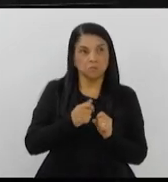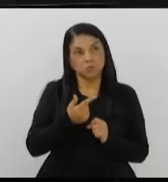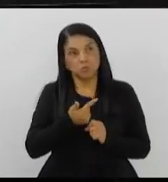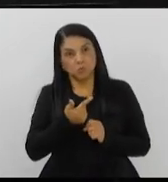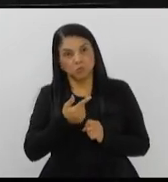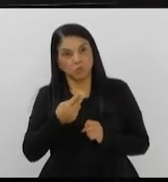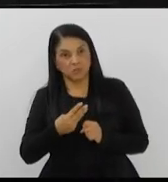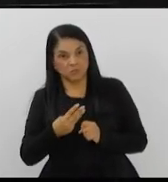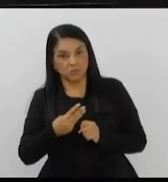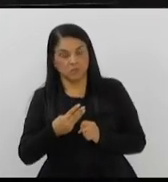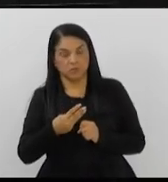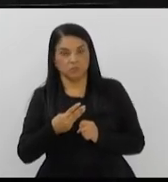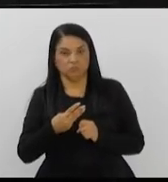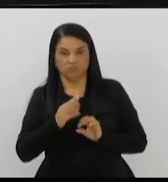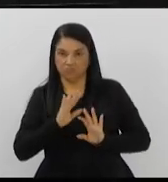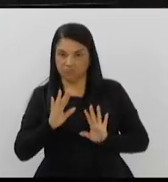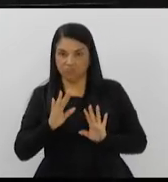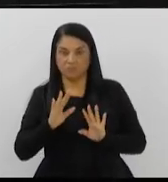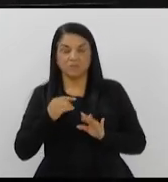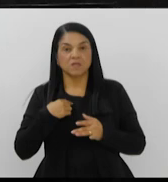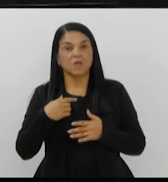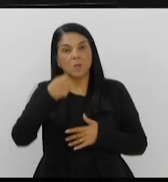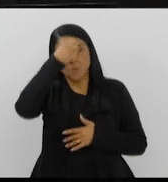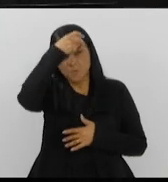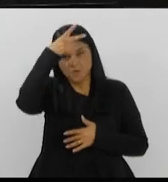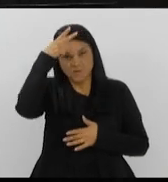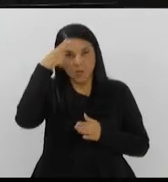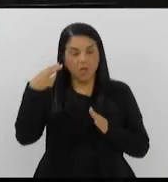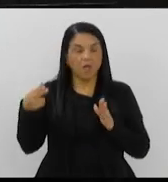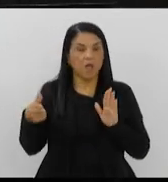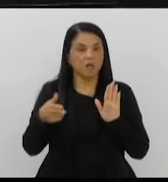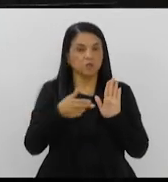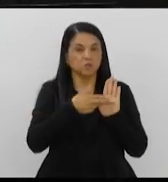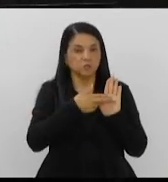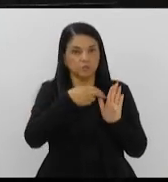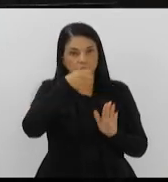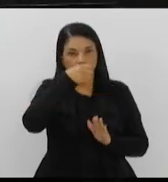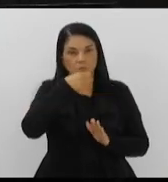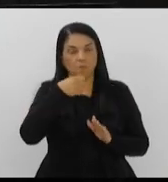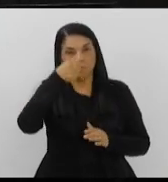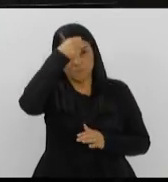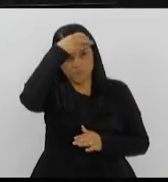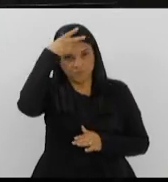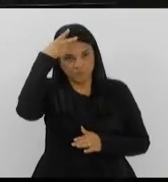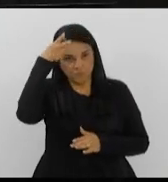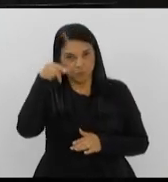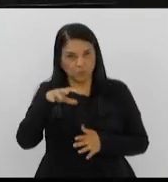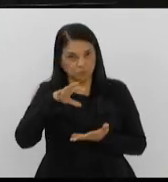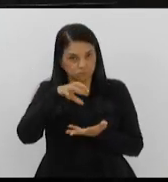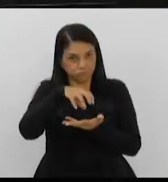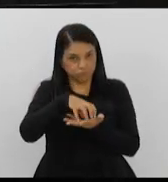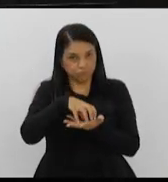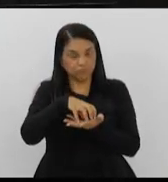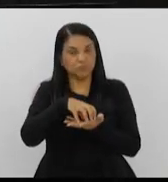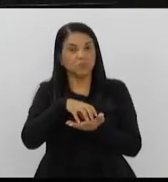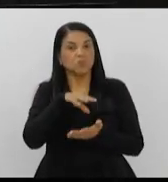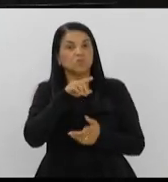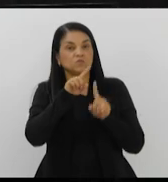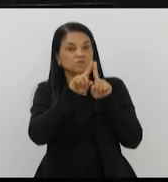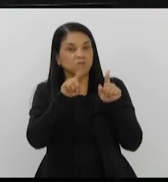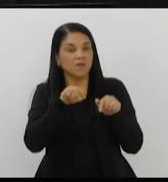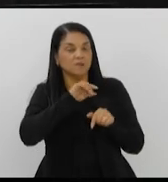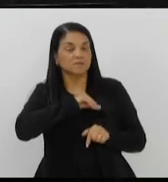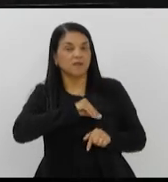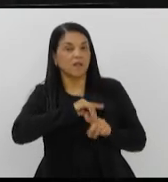Assim que o prefeito assumiu a prefeitura, todos os funcionários estavam com seus salários atrasados.